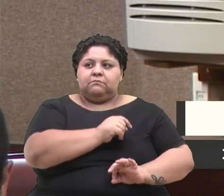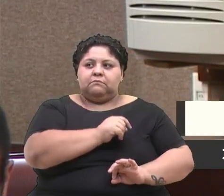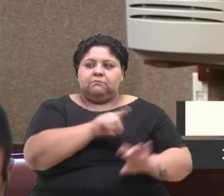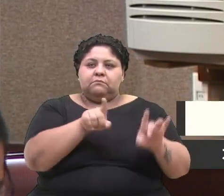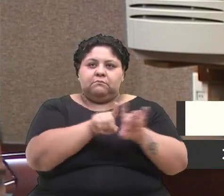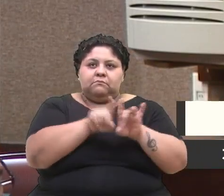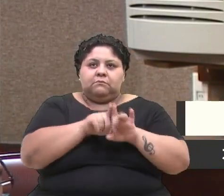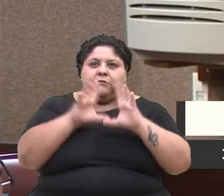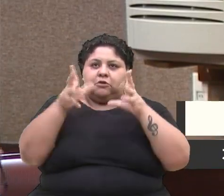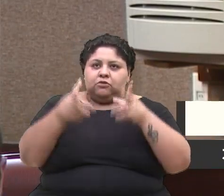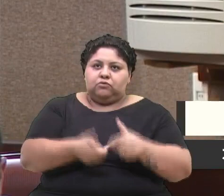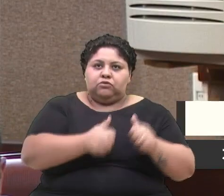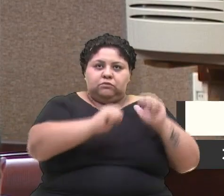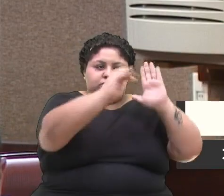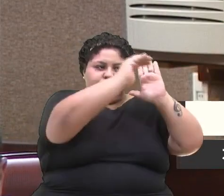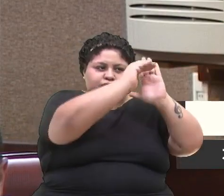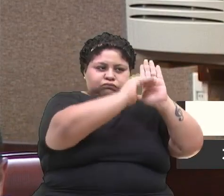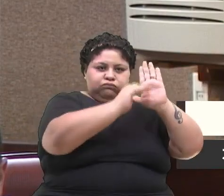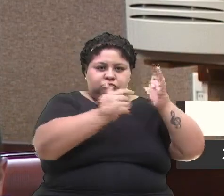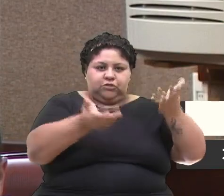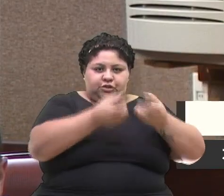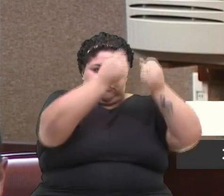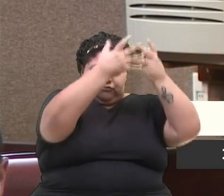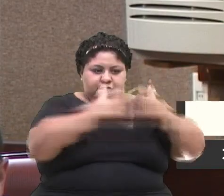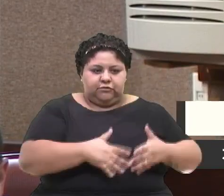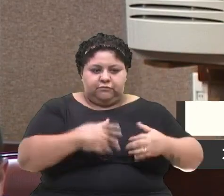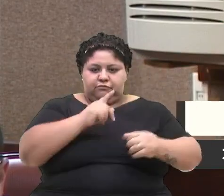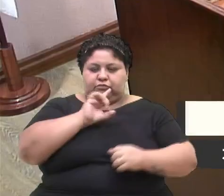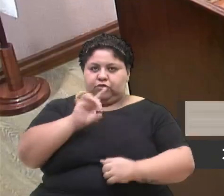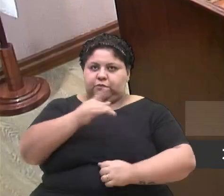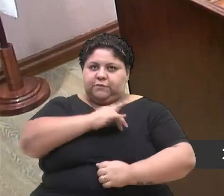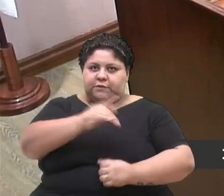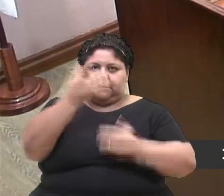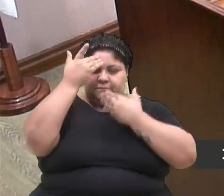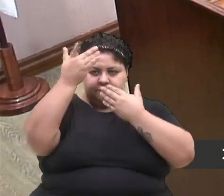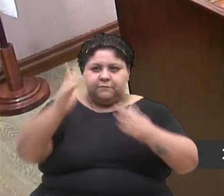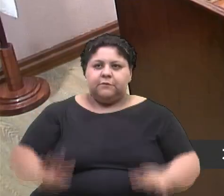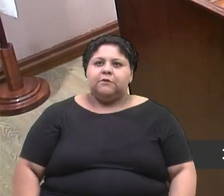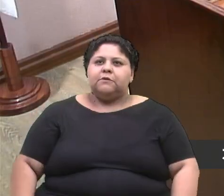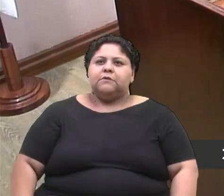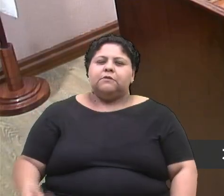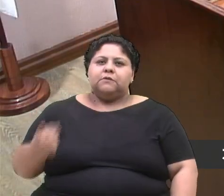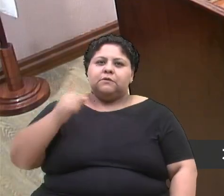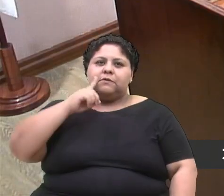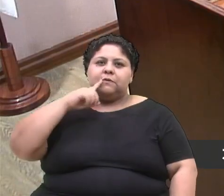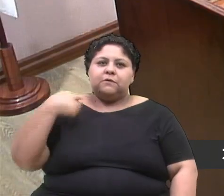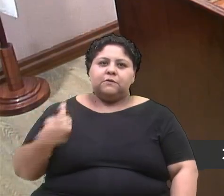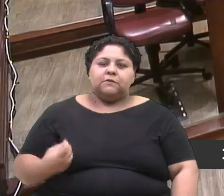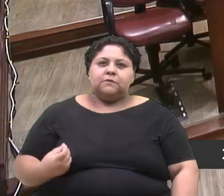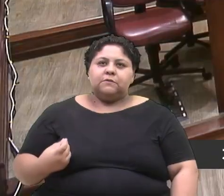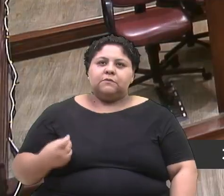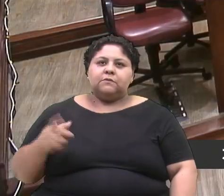todos esses argumentos já exarados. Era isso, presidente. Obrigado. Obrigado. Rose Frigieri com a palavra.